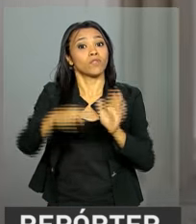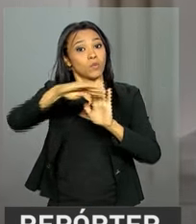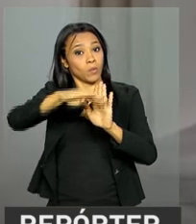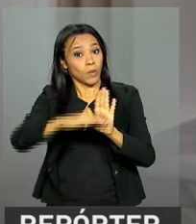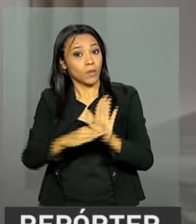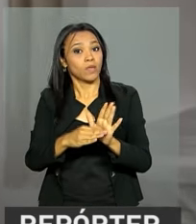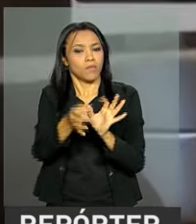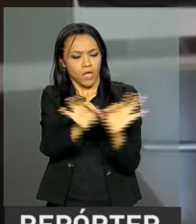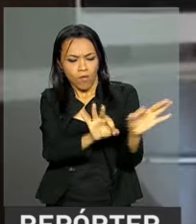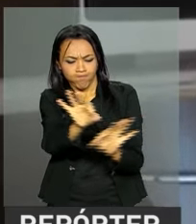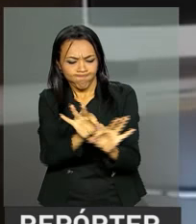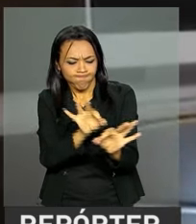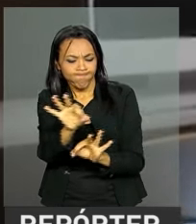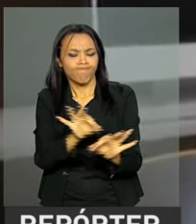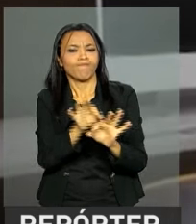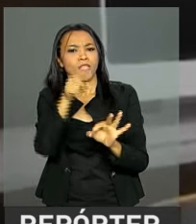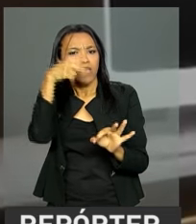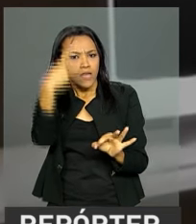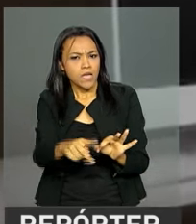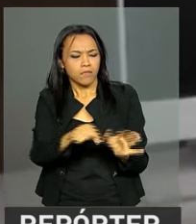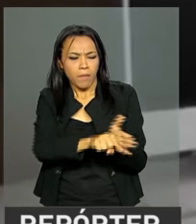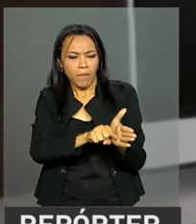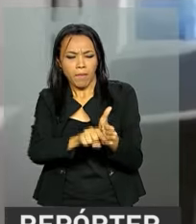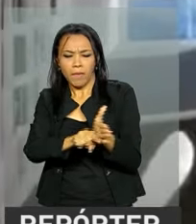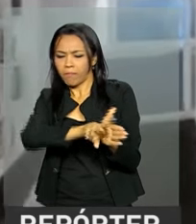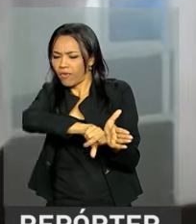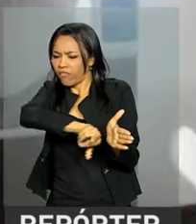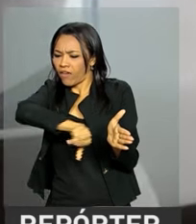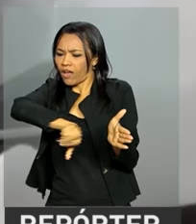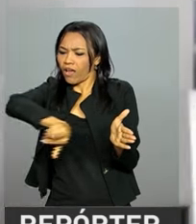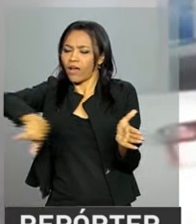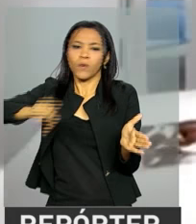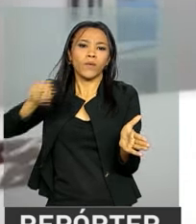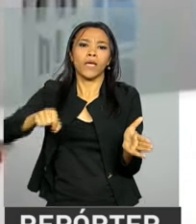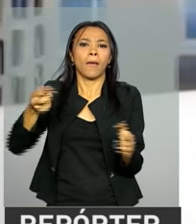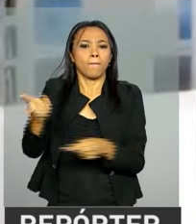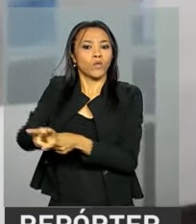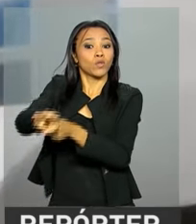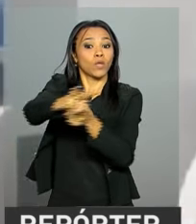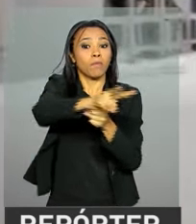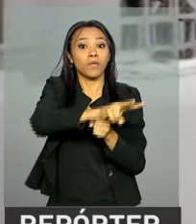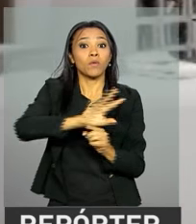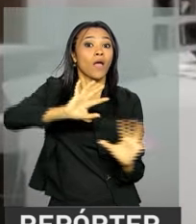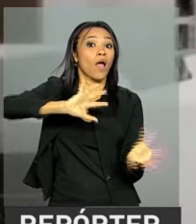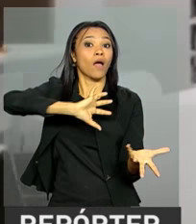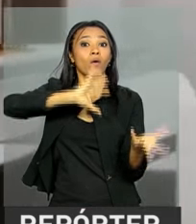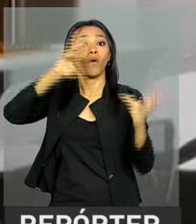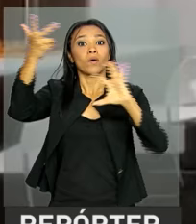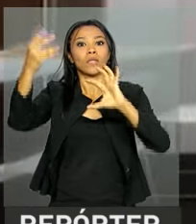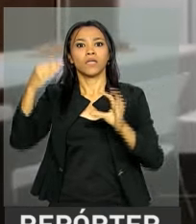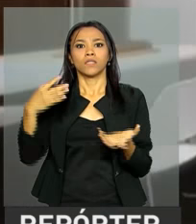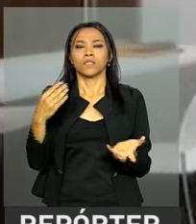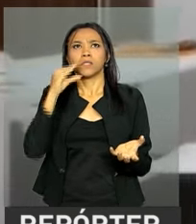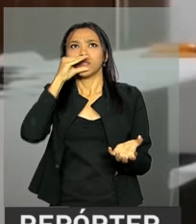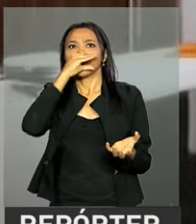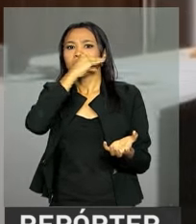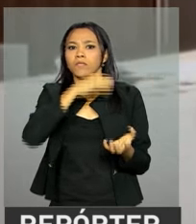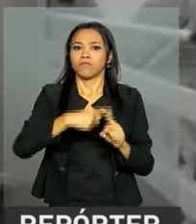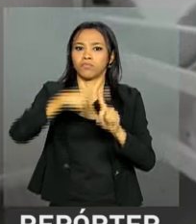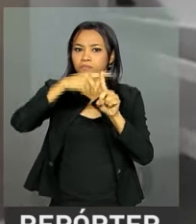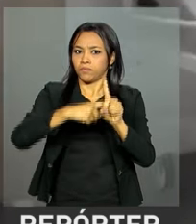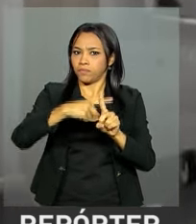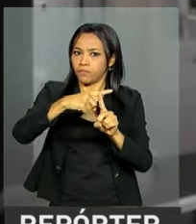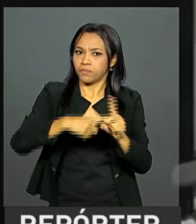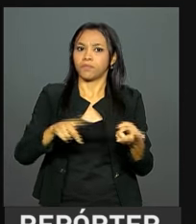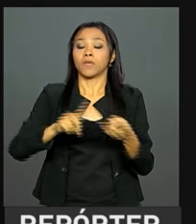brasileiro os trabalhos realizados por lá inclui o monitoramento das mudanças na temperatura do globo terrestre o